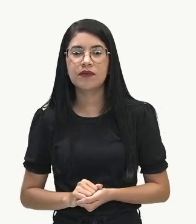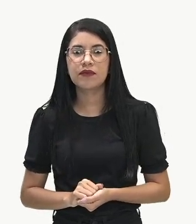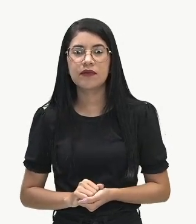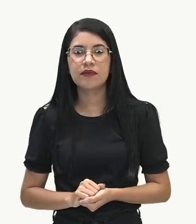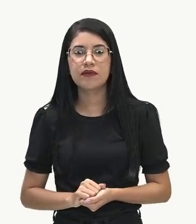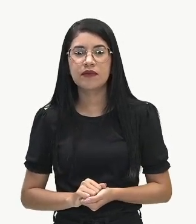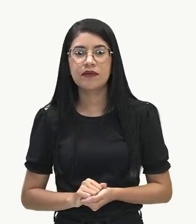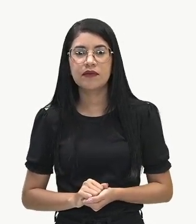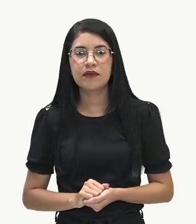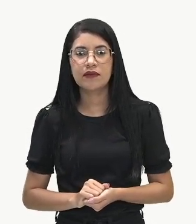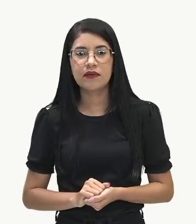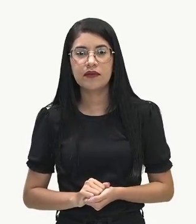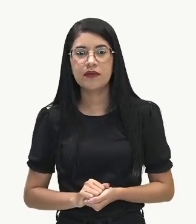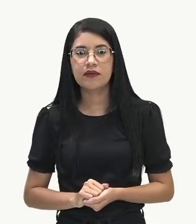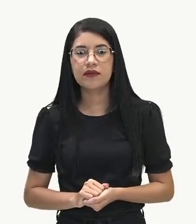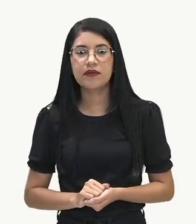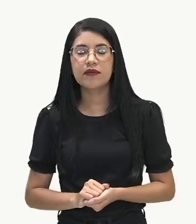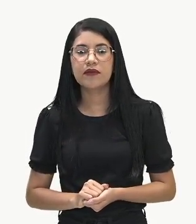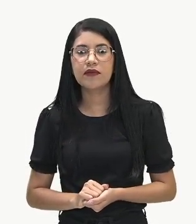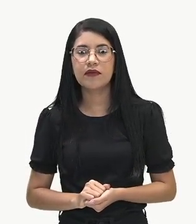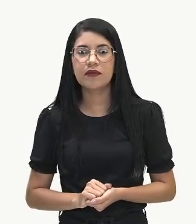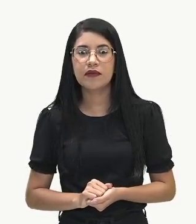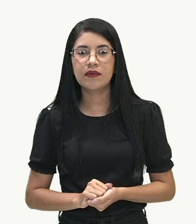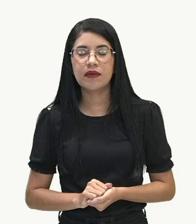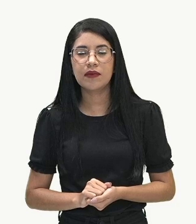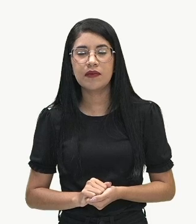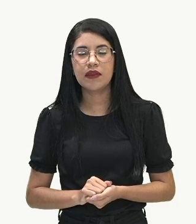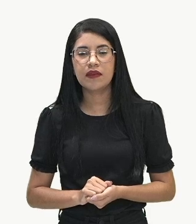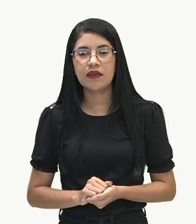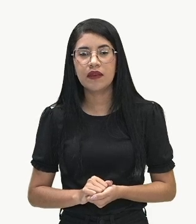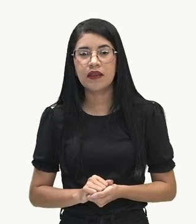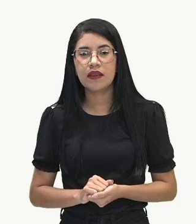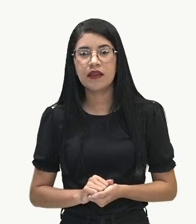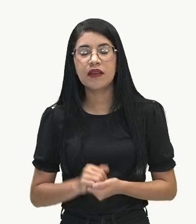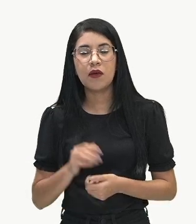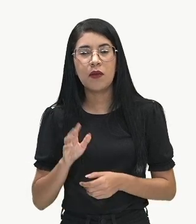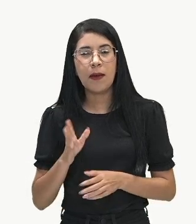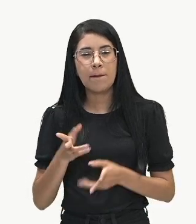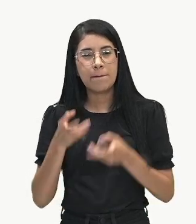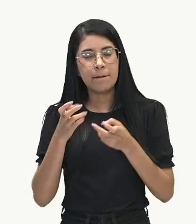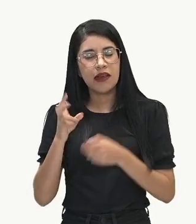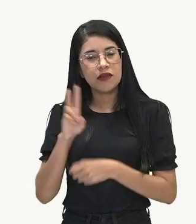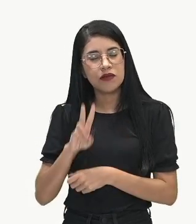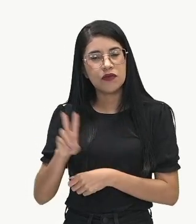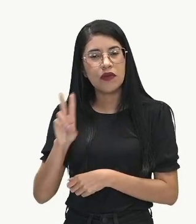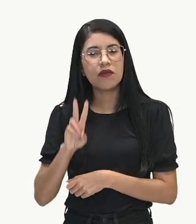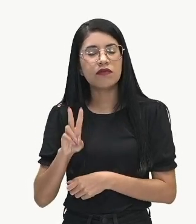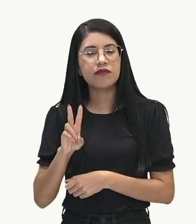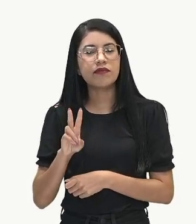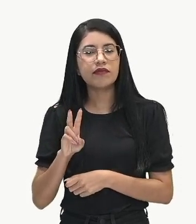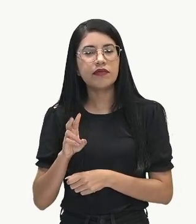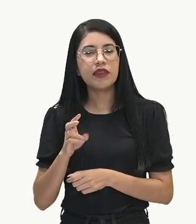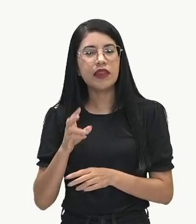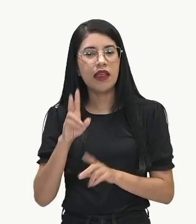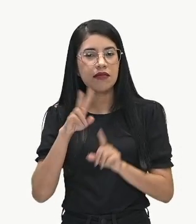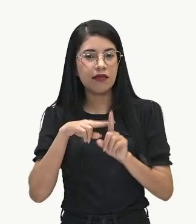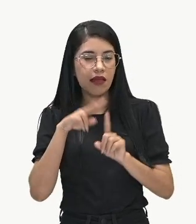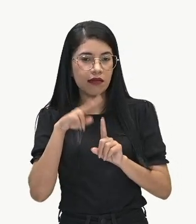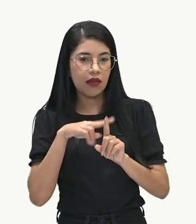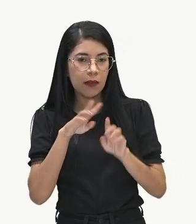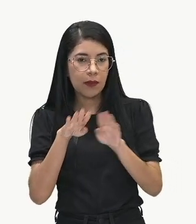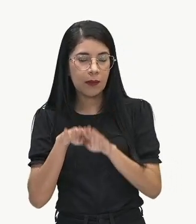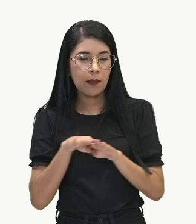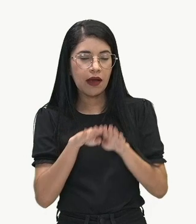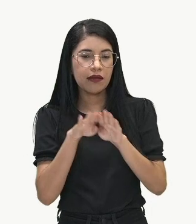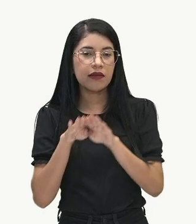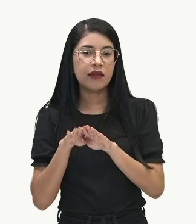Então note, considere os valores de entalpia padrão de formação, ou seja,